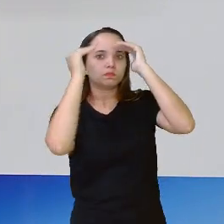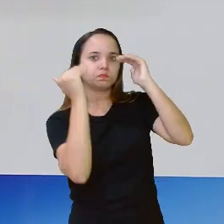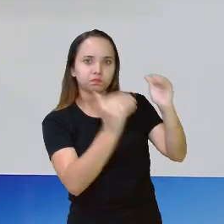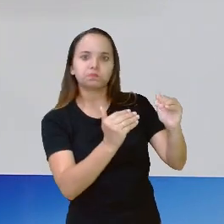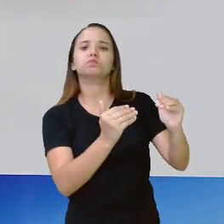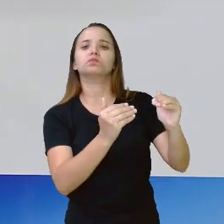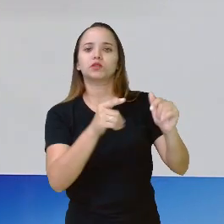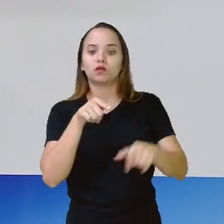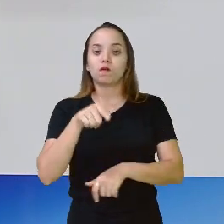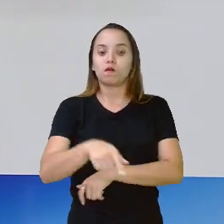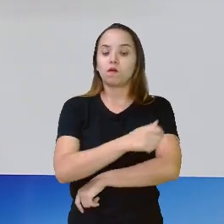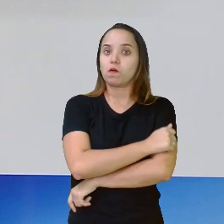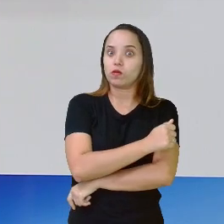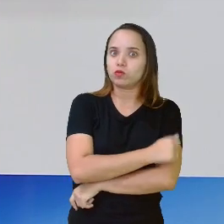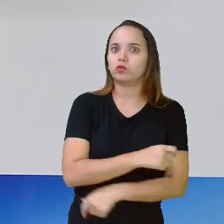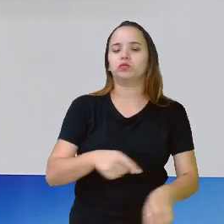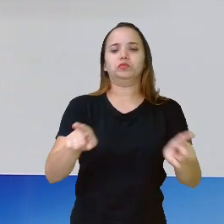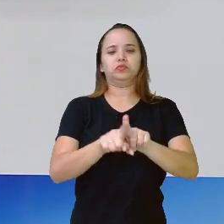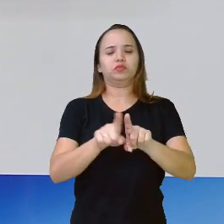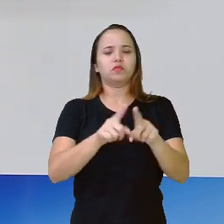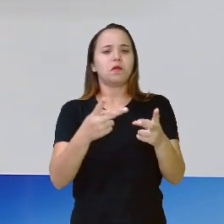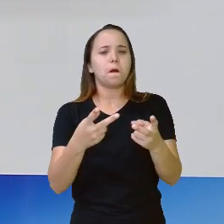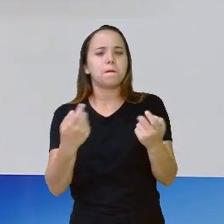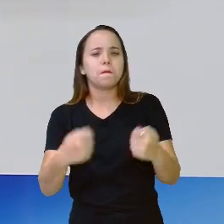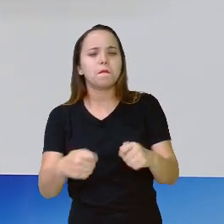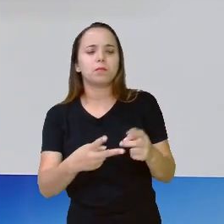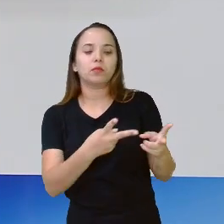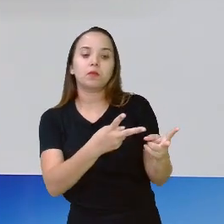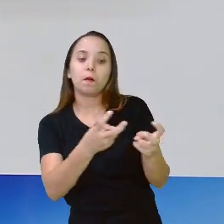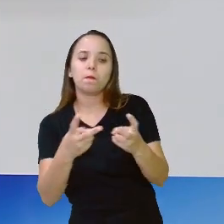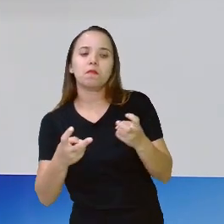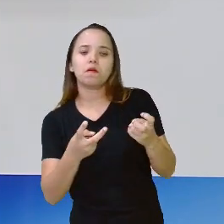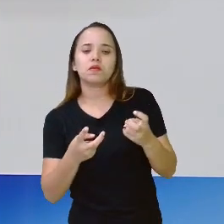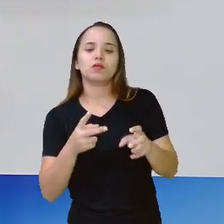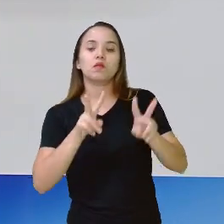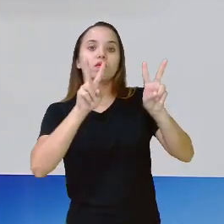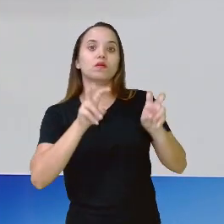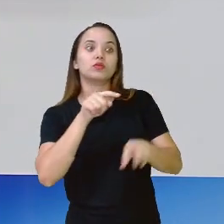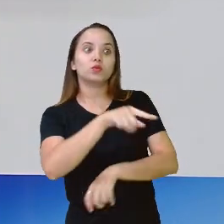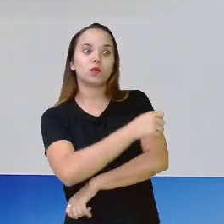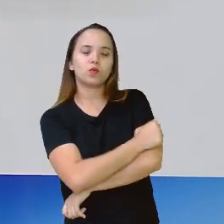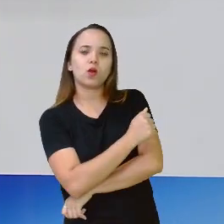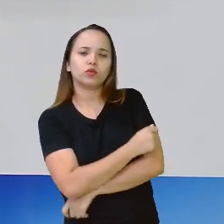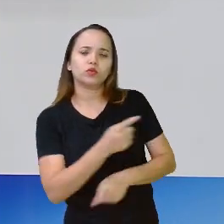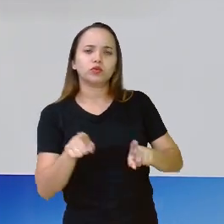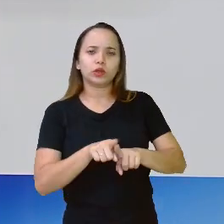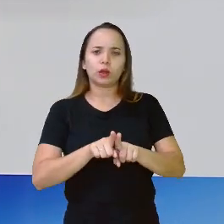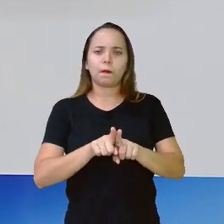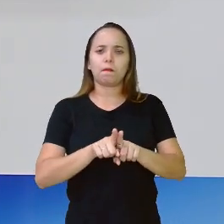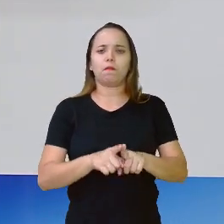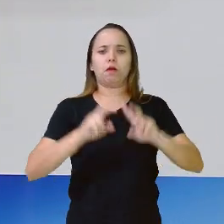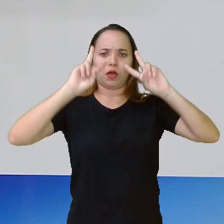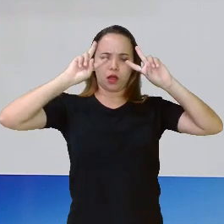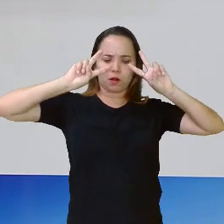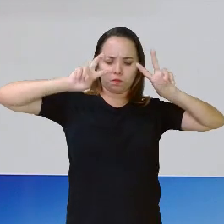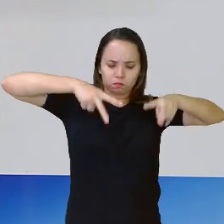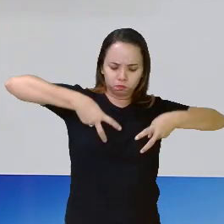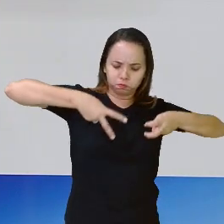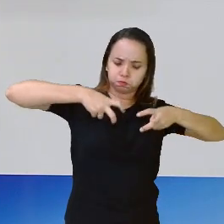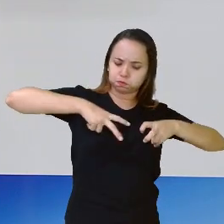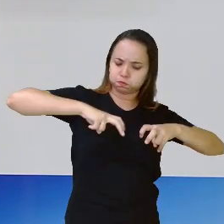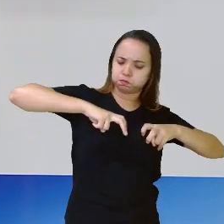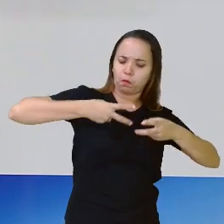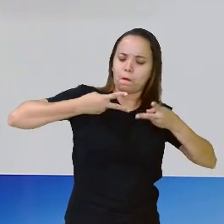ele precisa também se perceber. Enquanto, como é que eu estou me comportando? Será que é necessário eu me comportar desta